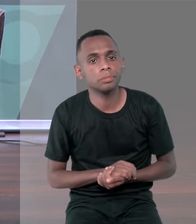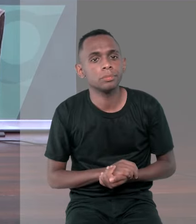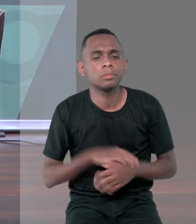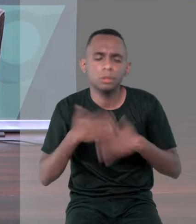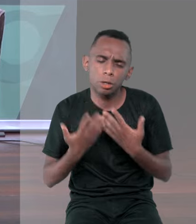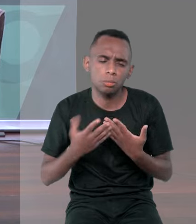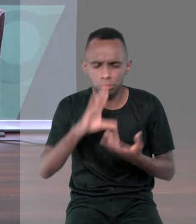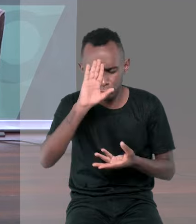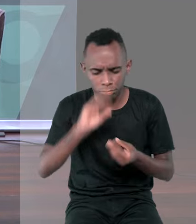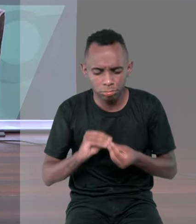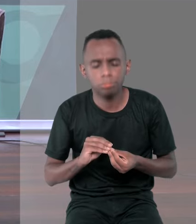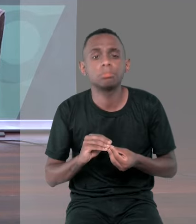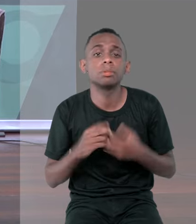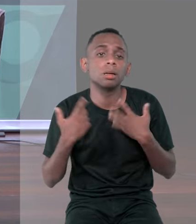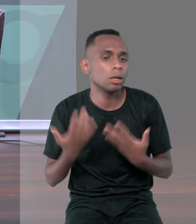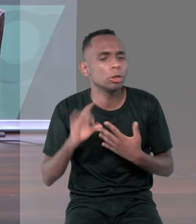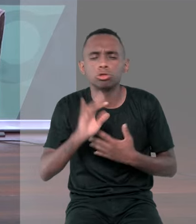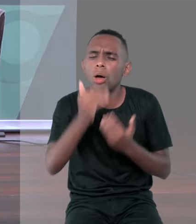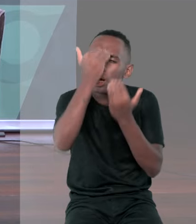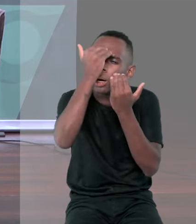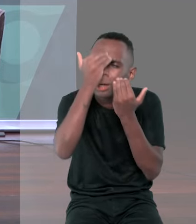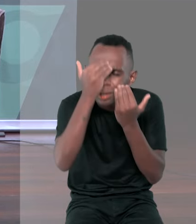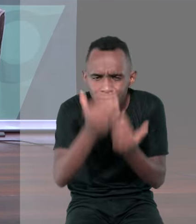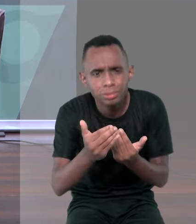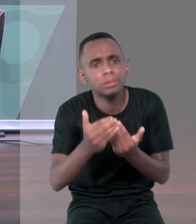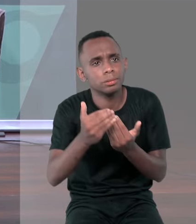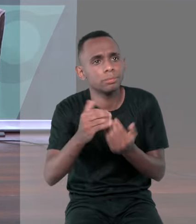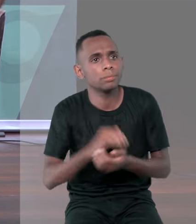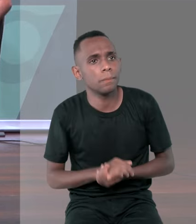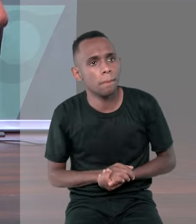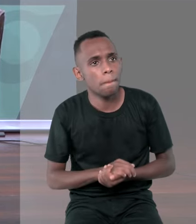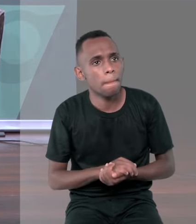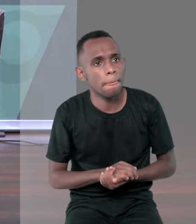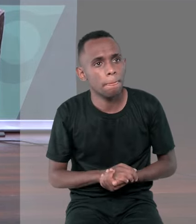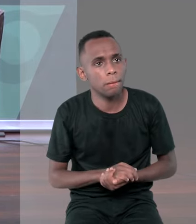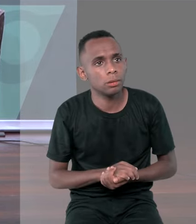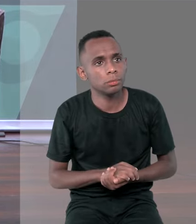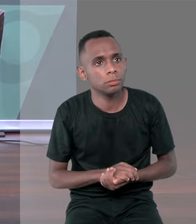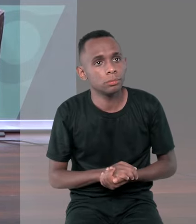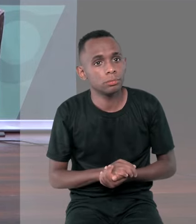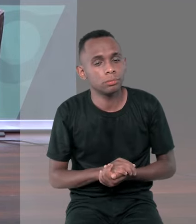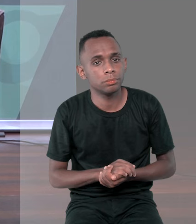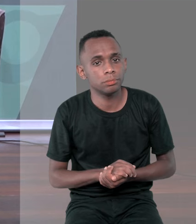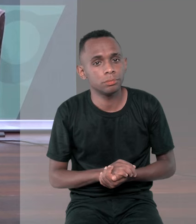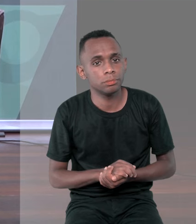Bom, as considerações finais, é só agradecer... Né? Ah, tem que sentar. As câmeras,